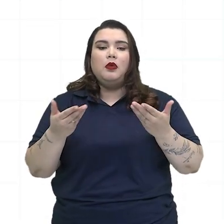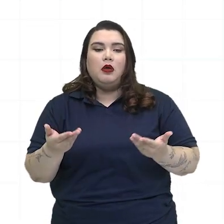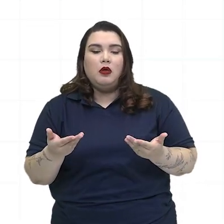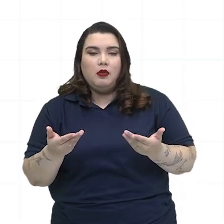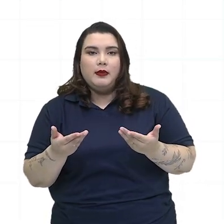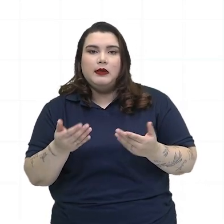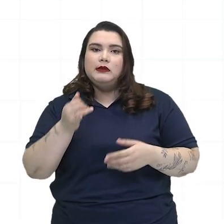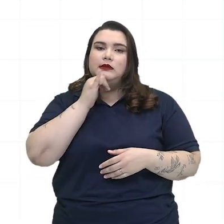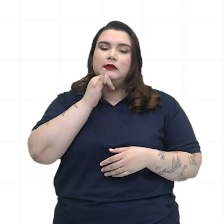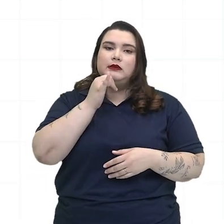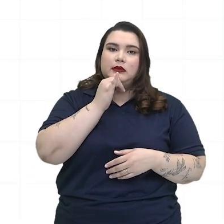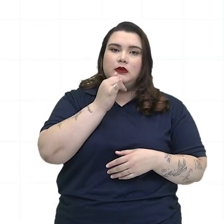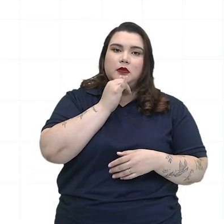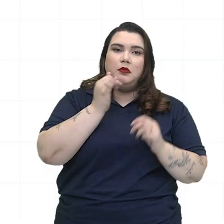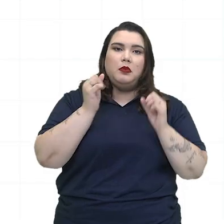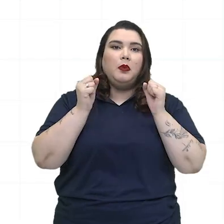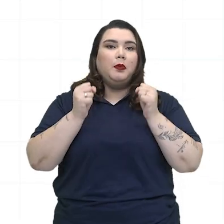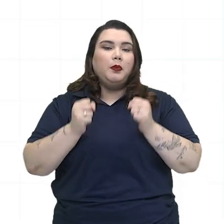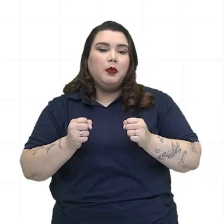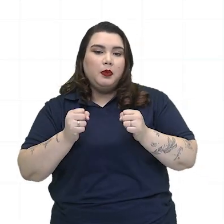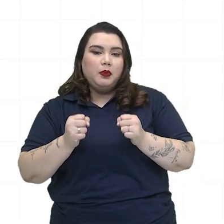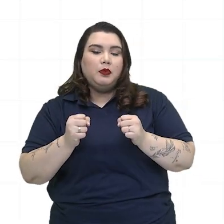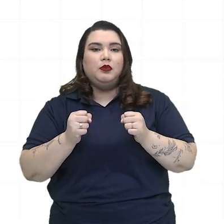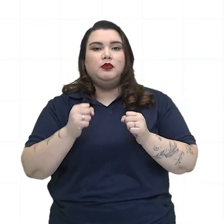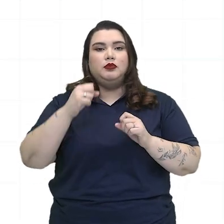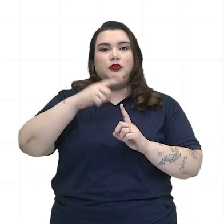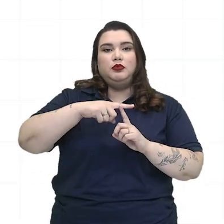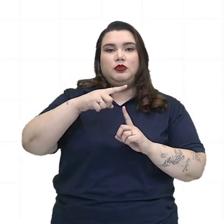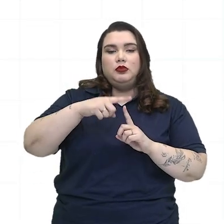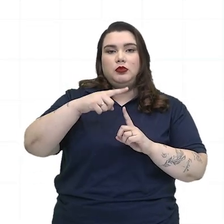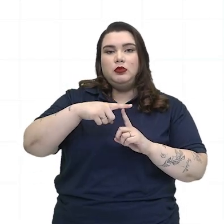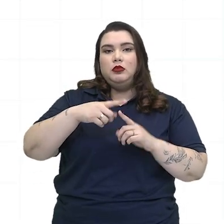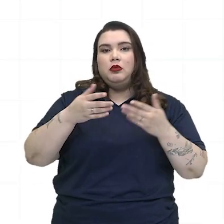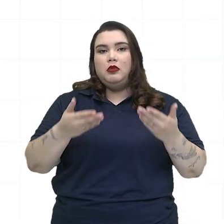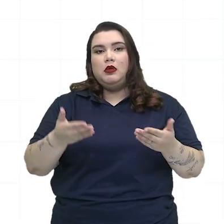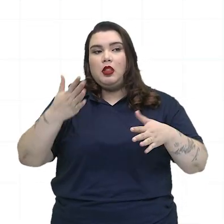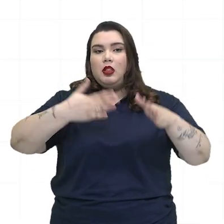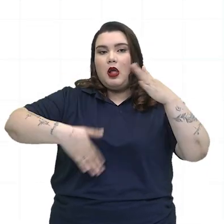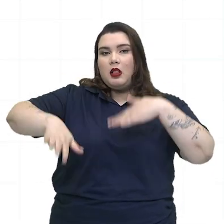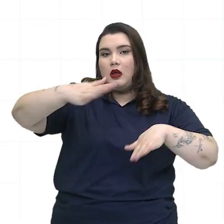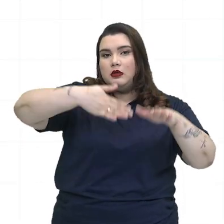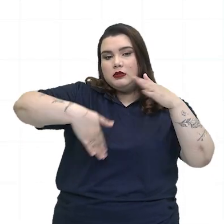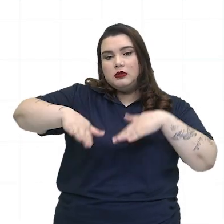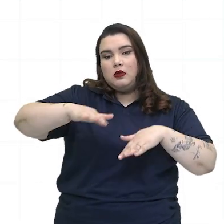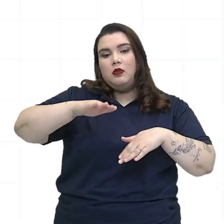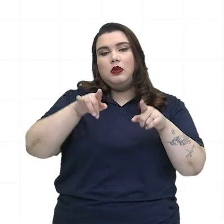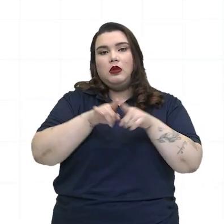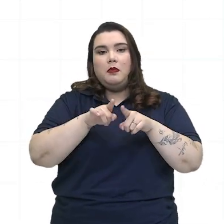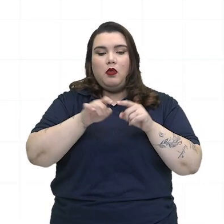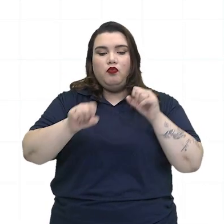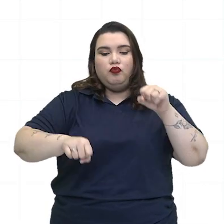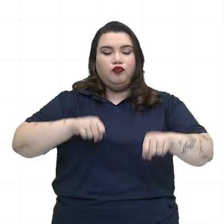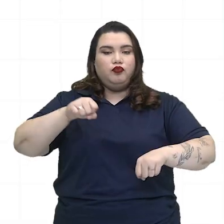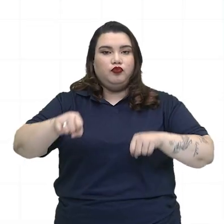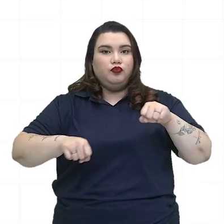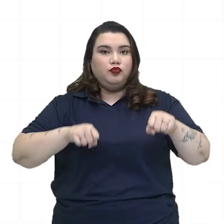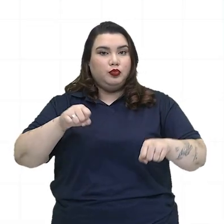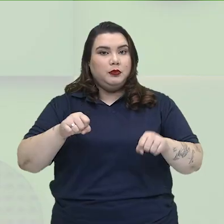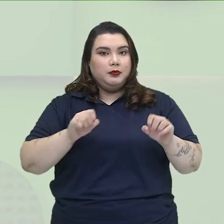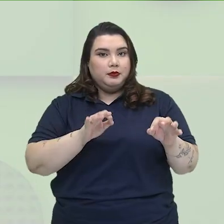impacto. Esses exercícios de baixo impacto podem ser, por exemplo, a natação e o ciclismo, tá